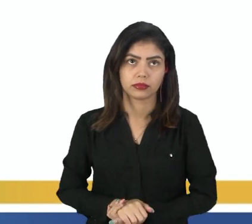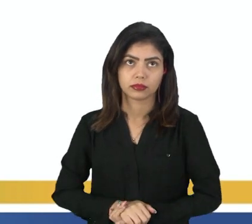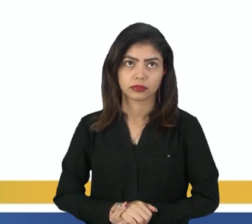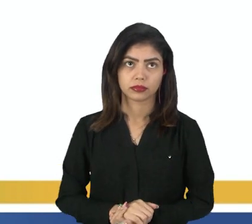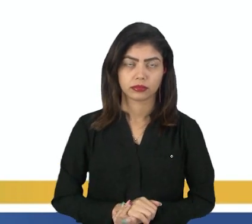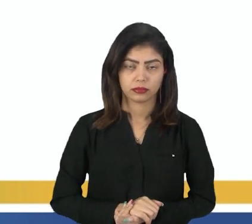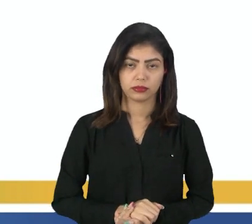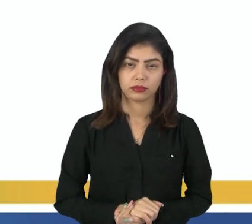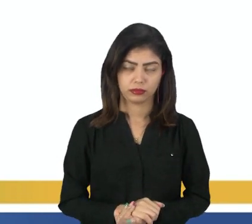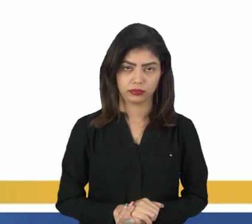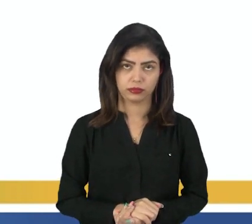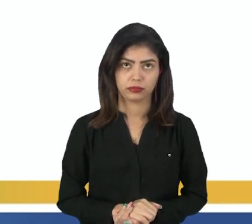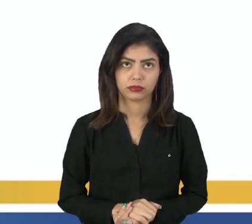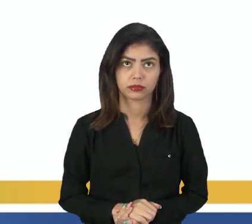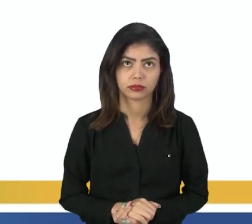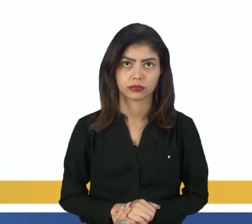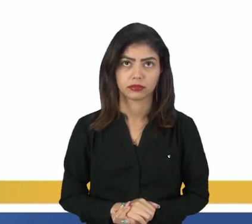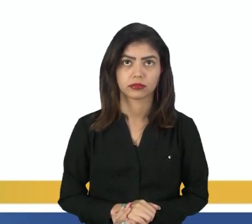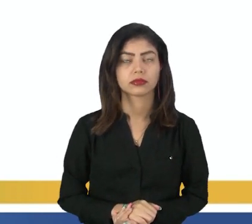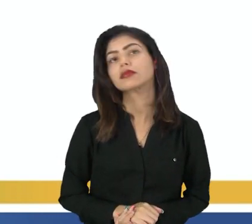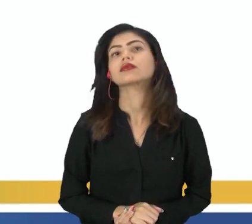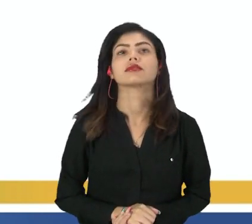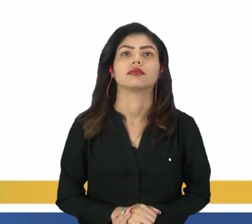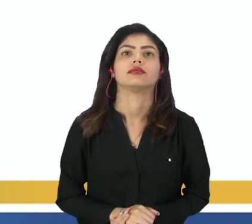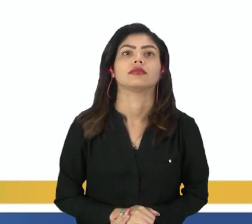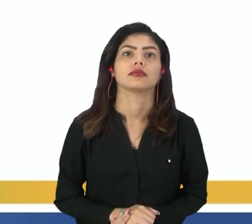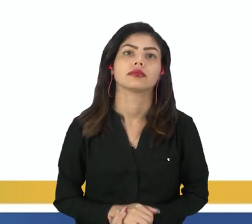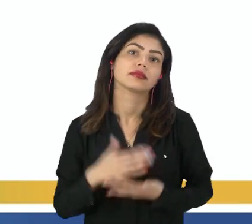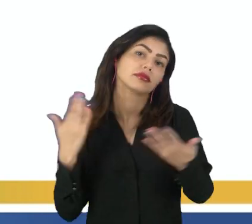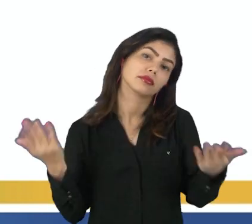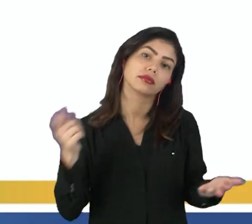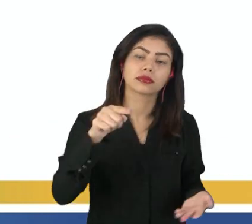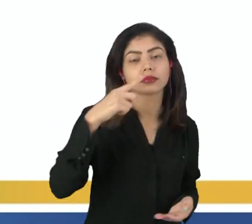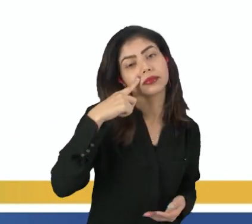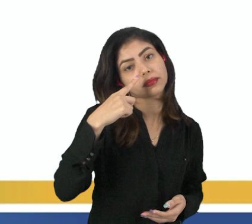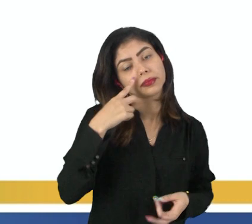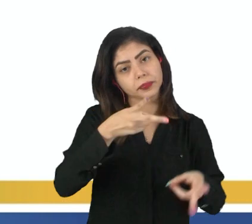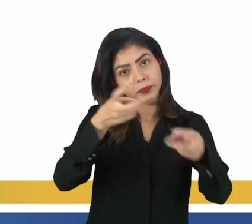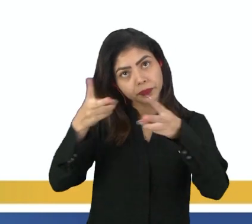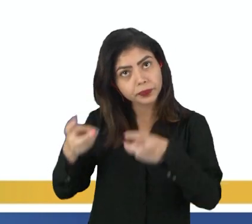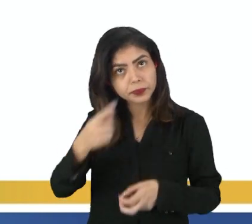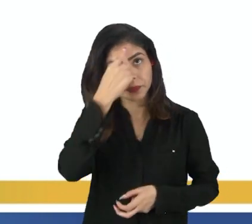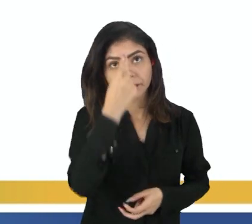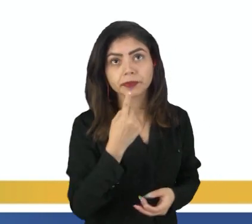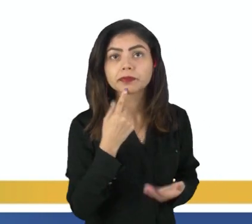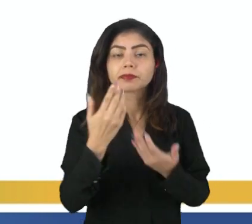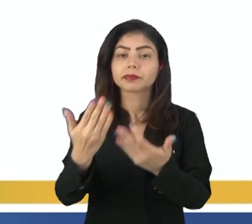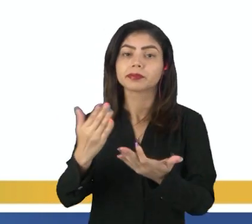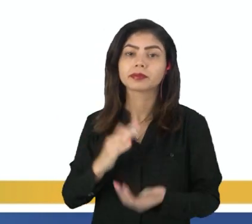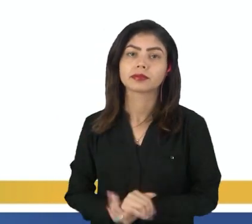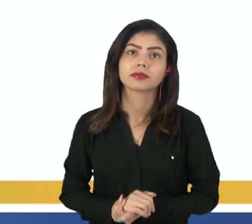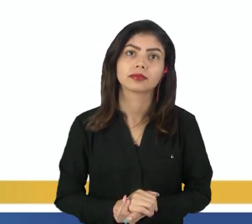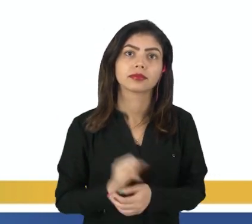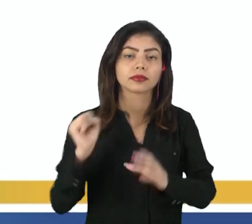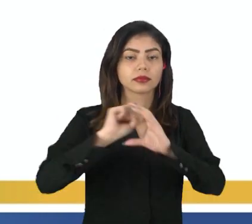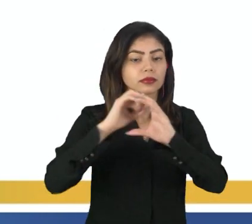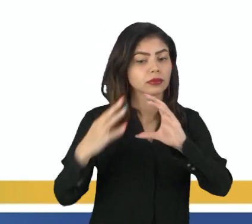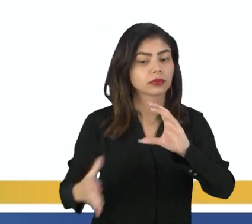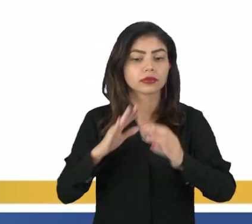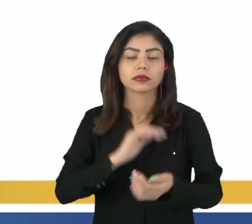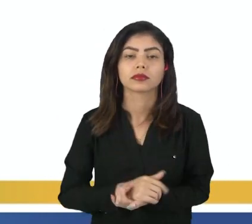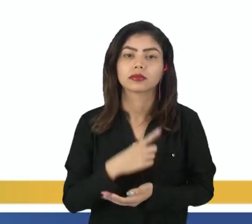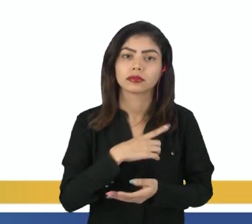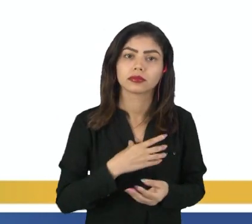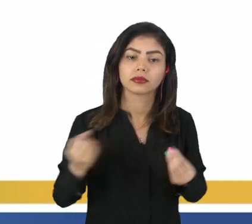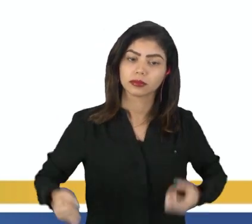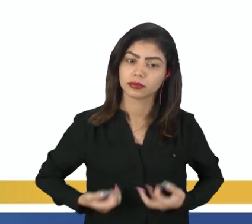aspectos do próprio espaço vivido por todos nós. E aí você vai perceber nessa figura que essas características